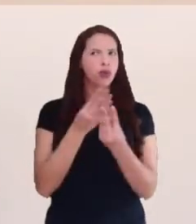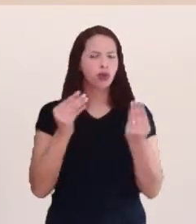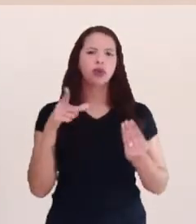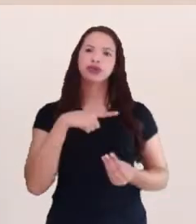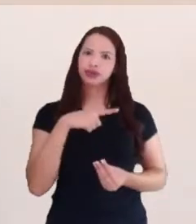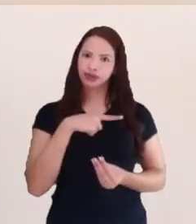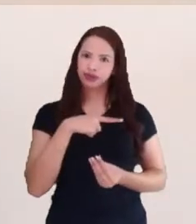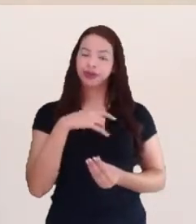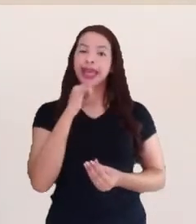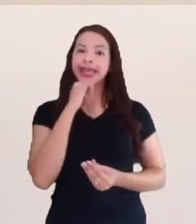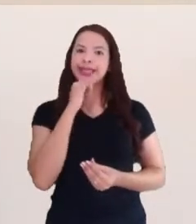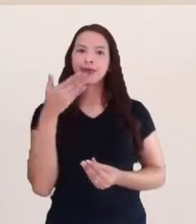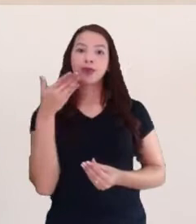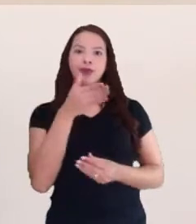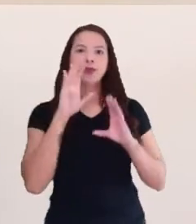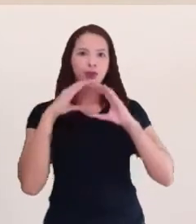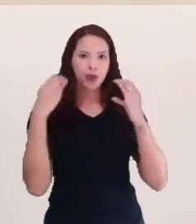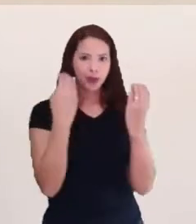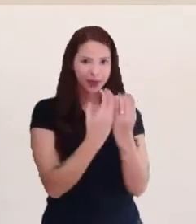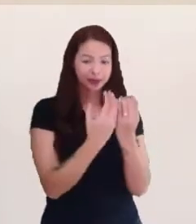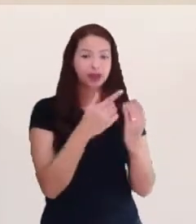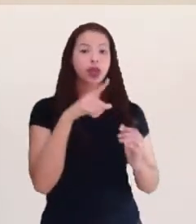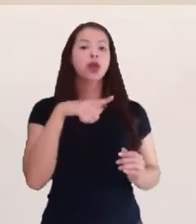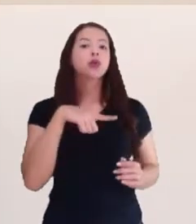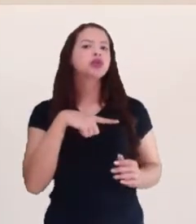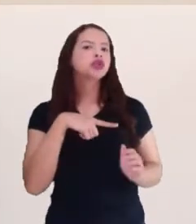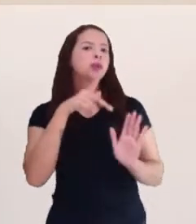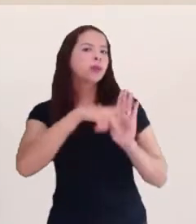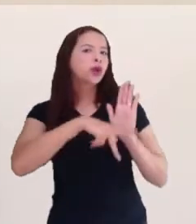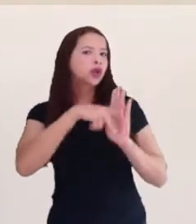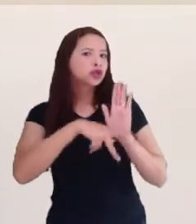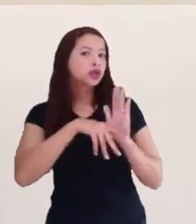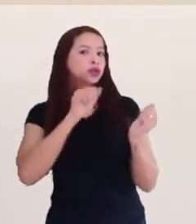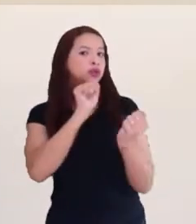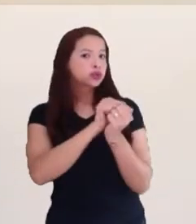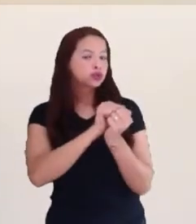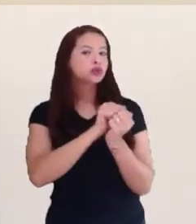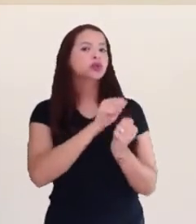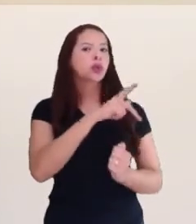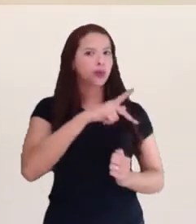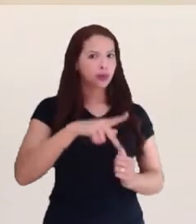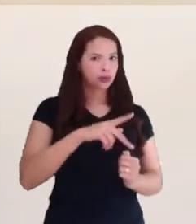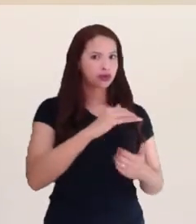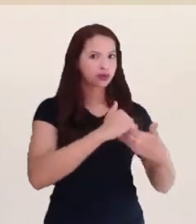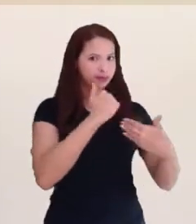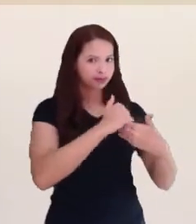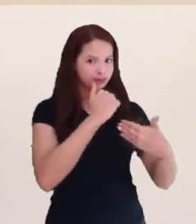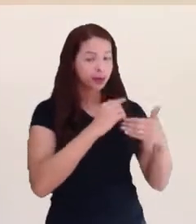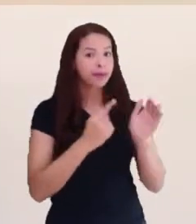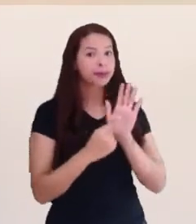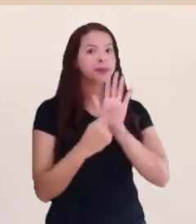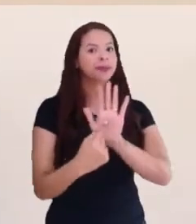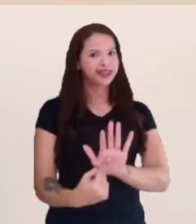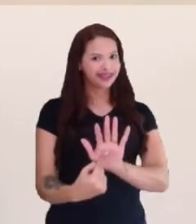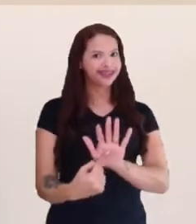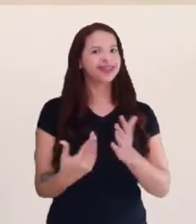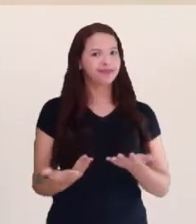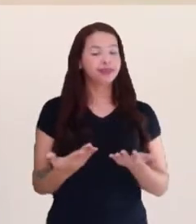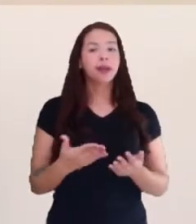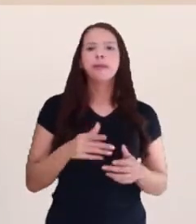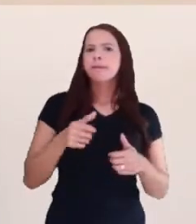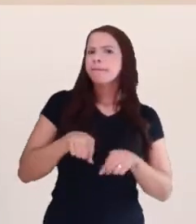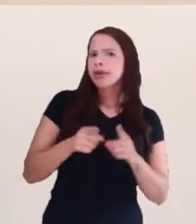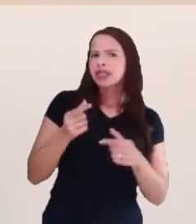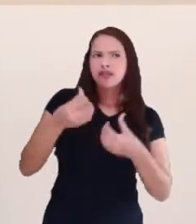que eu apresentei aqui na instituição. Não sabia como eram as formas de avaliação aqui e submeti um projeto com o meu orientador.